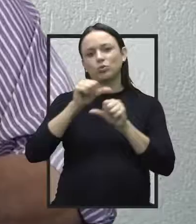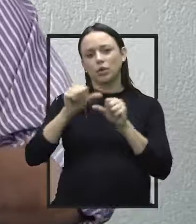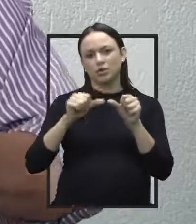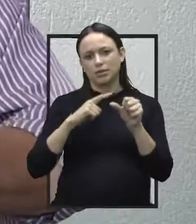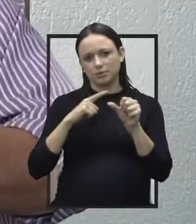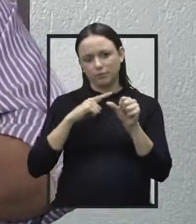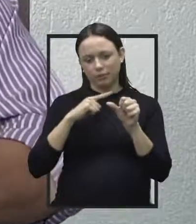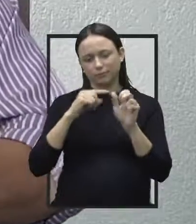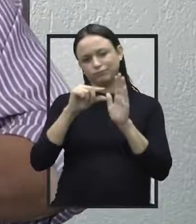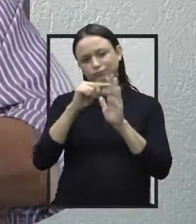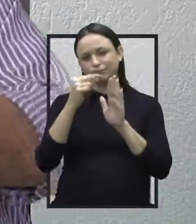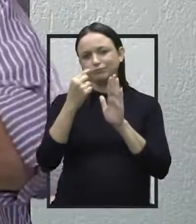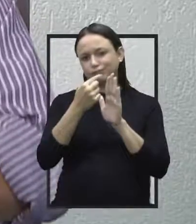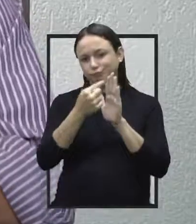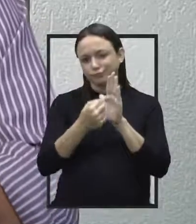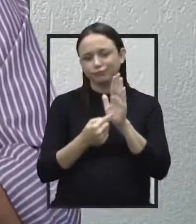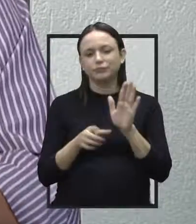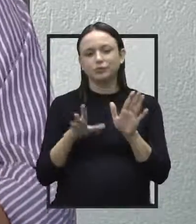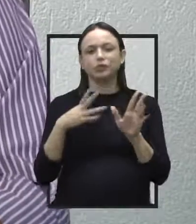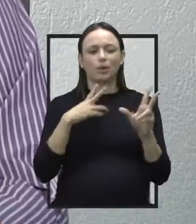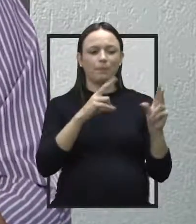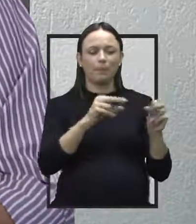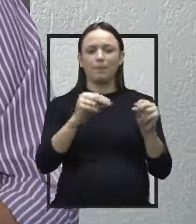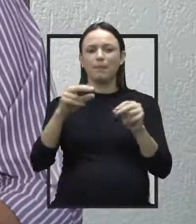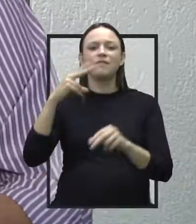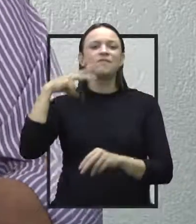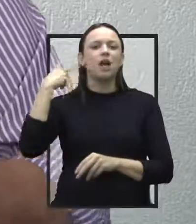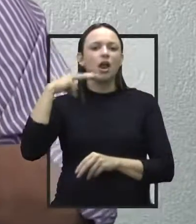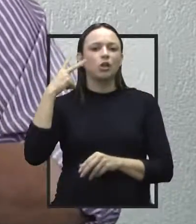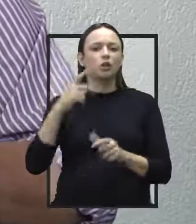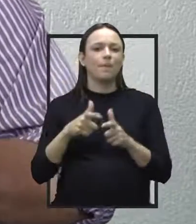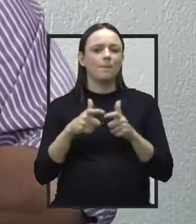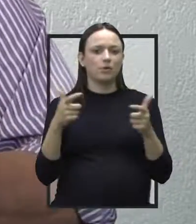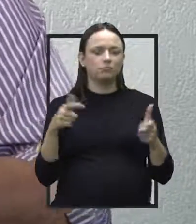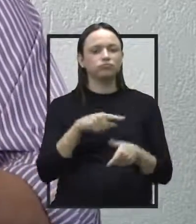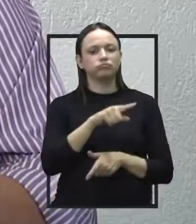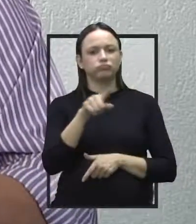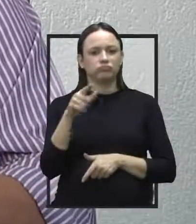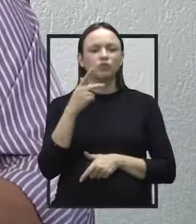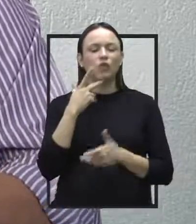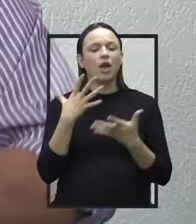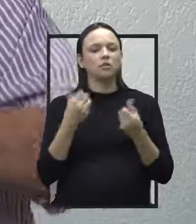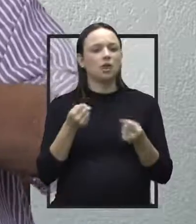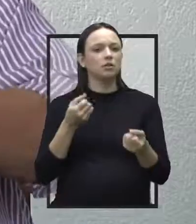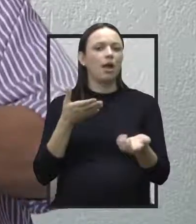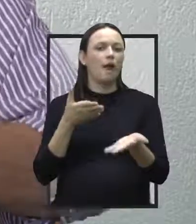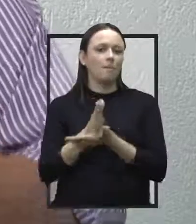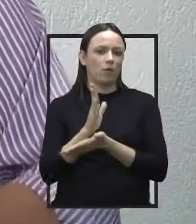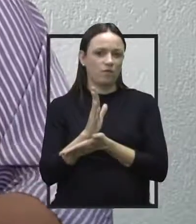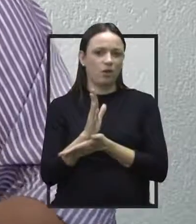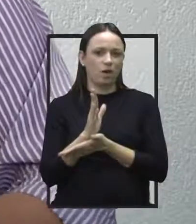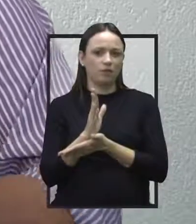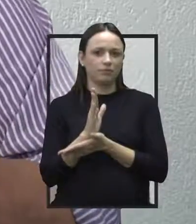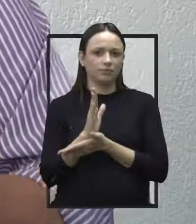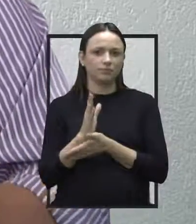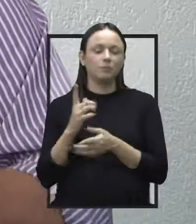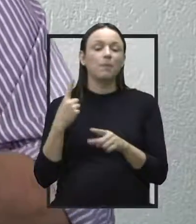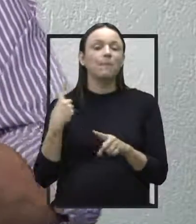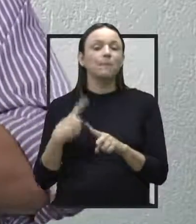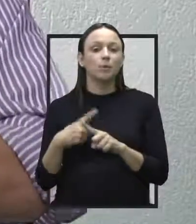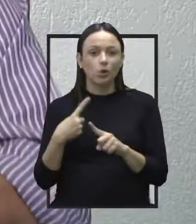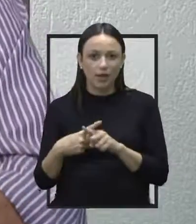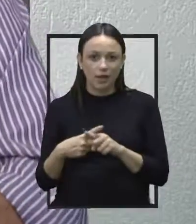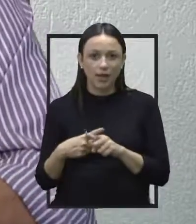tenho certeza, já falei inclusive com a maioria dos vereadores, eles estão propostos a aprovar, até porque